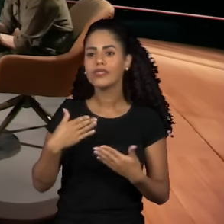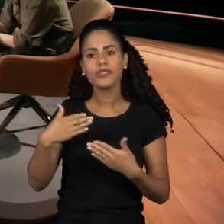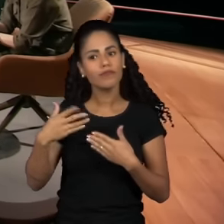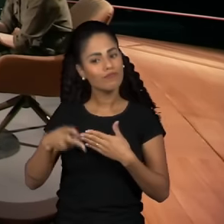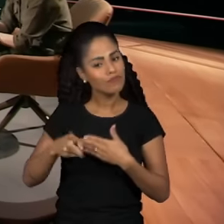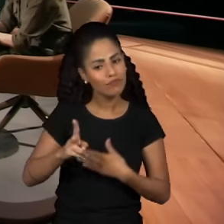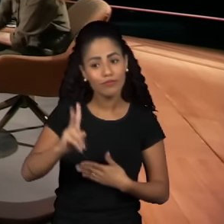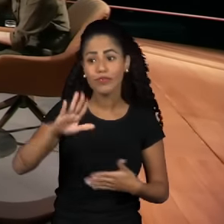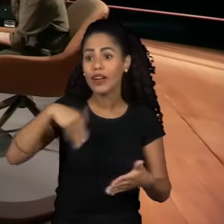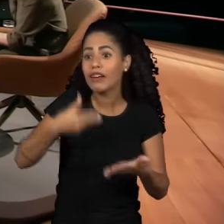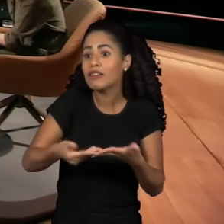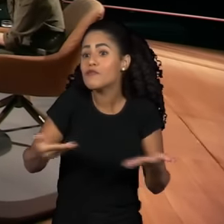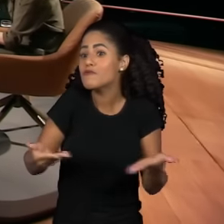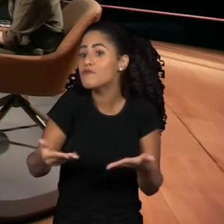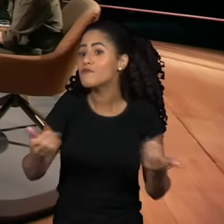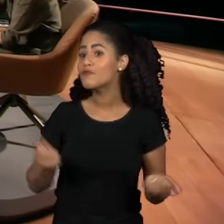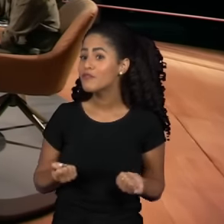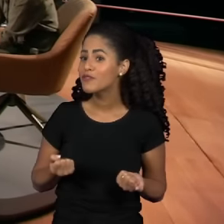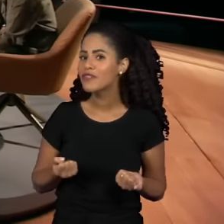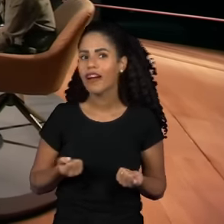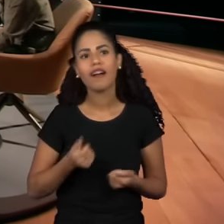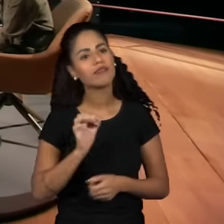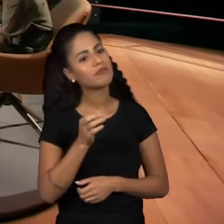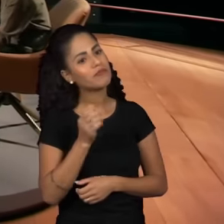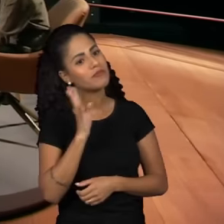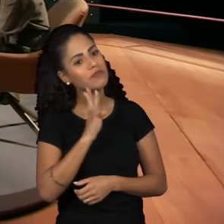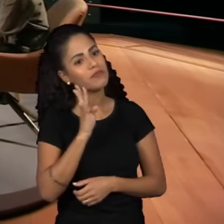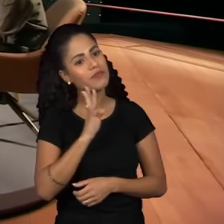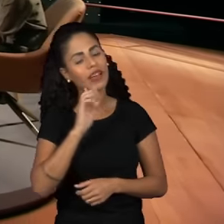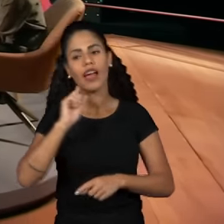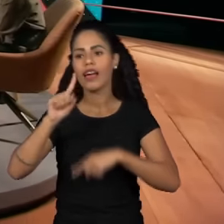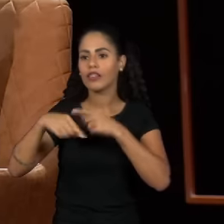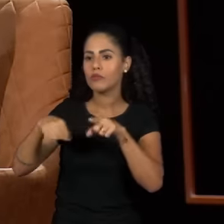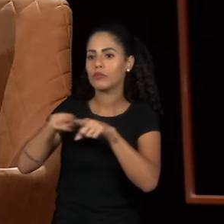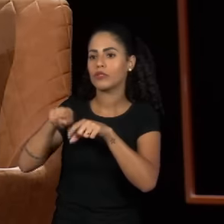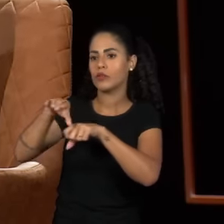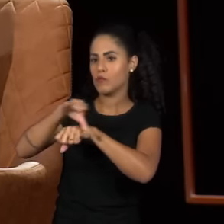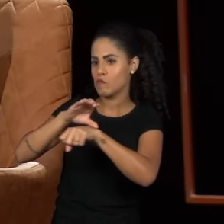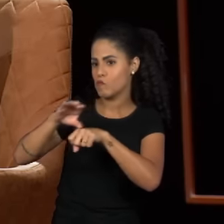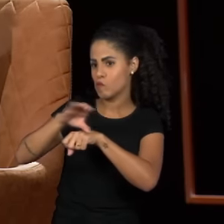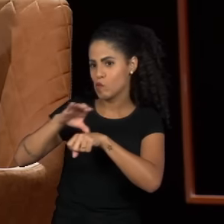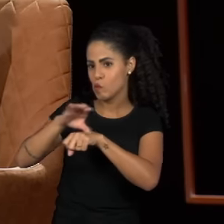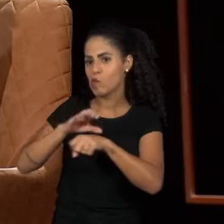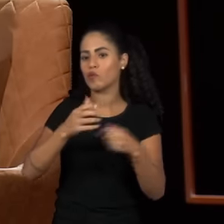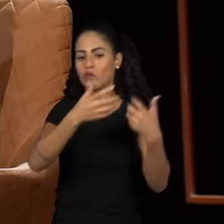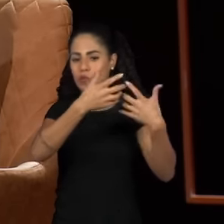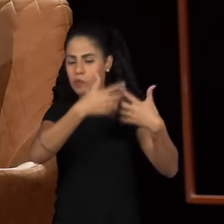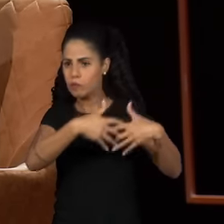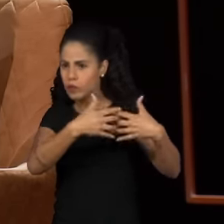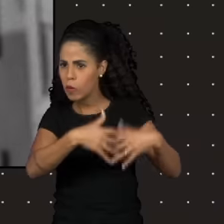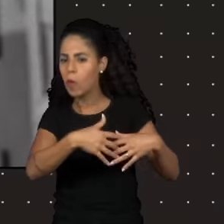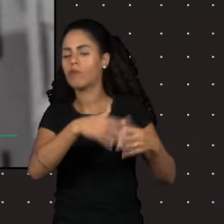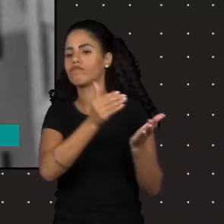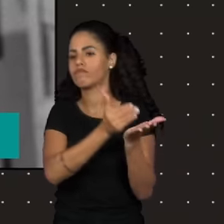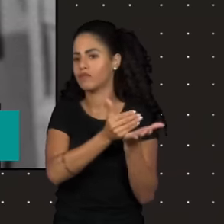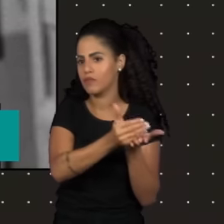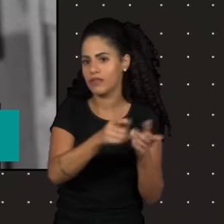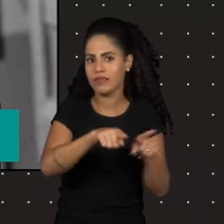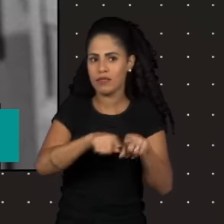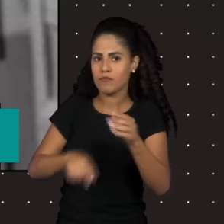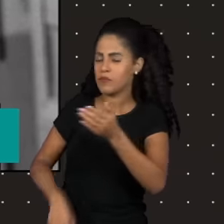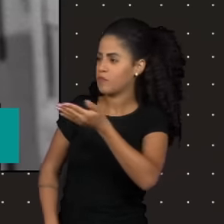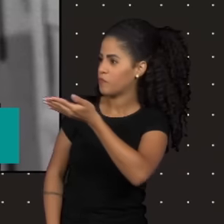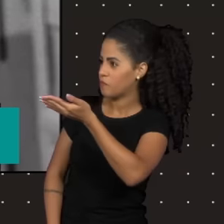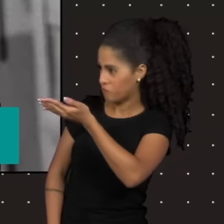Tem a Mona Delacy nessa história. Aí, logo depois, procurei um curso da Mona Delacy, lá em Petrópolis, comecei a fazer. A gente fez